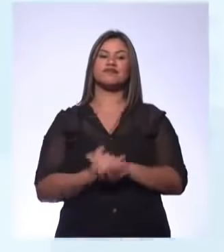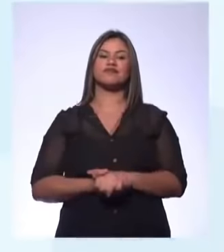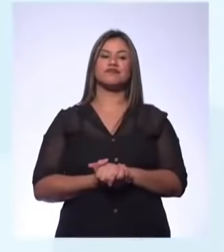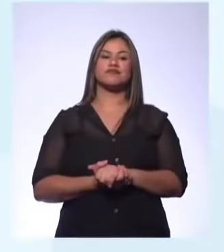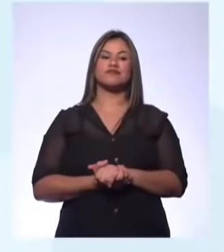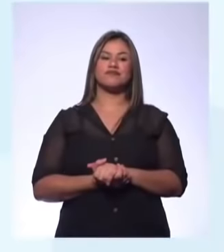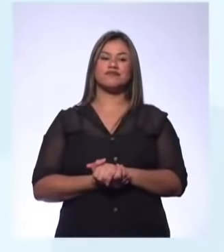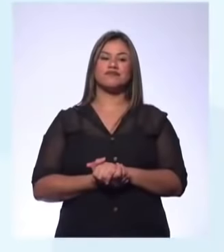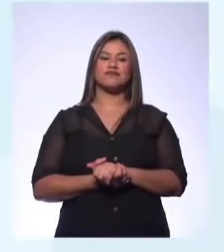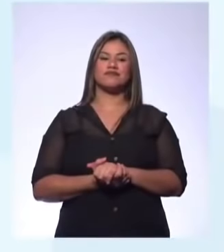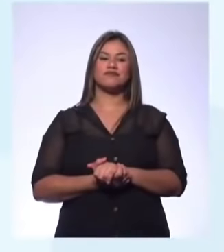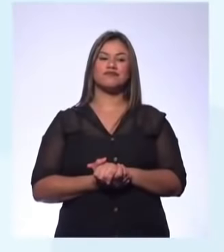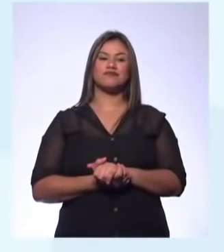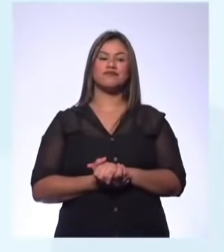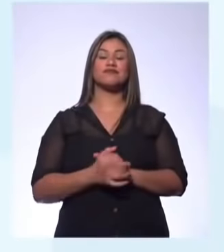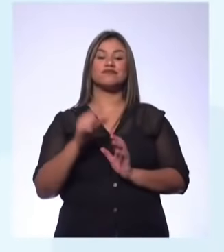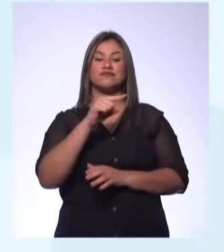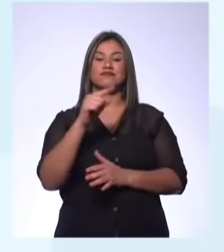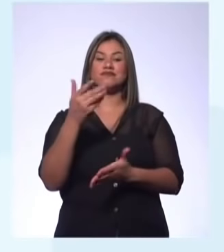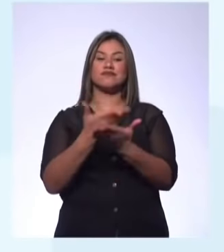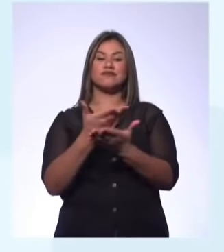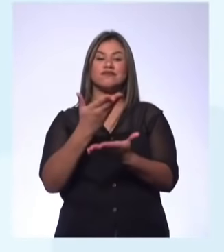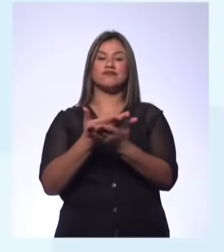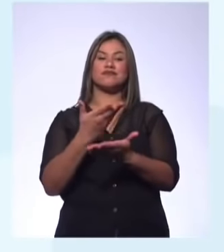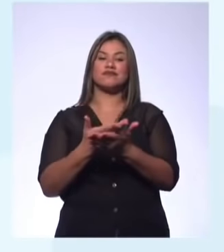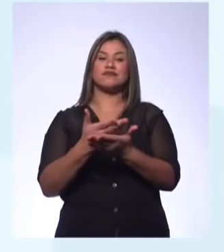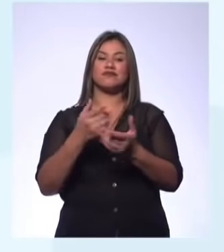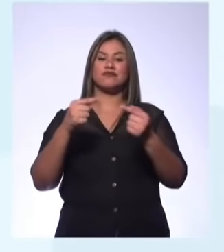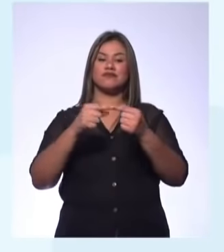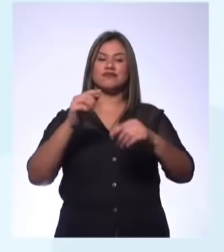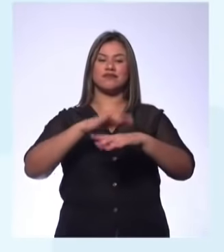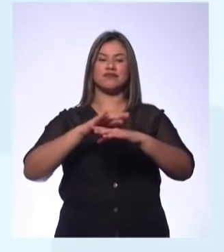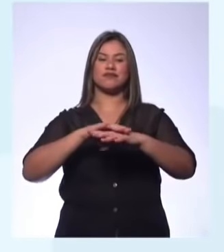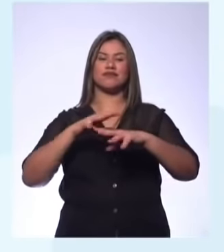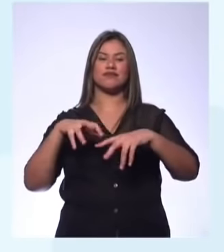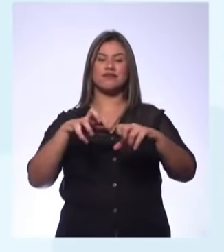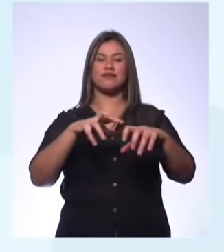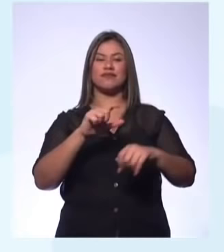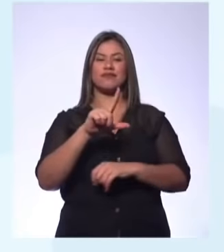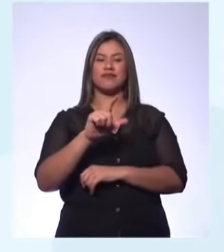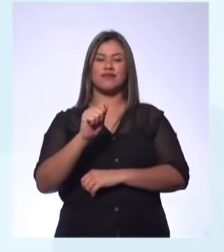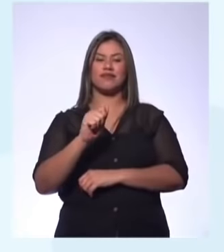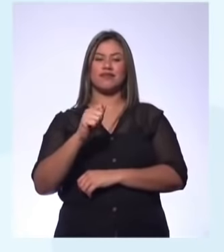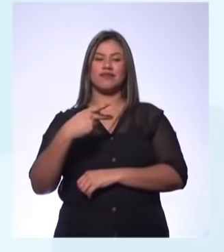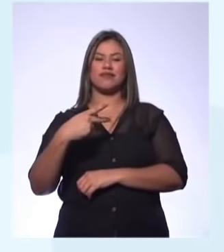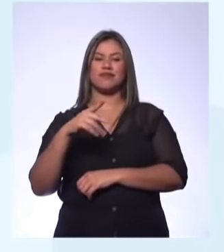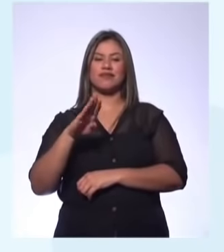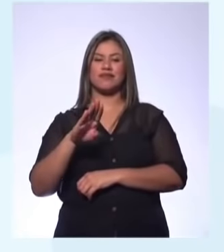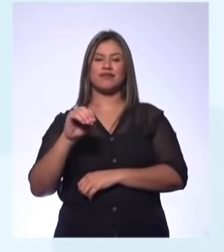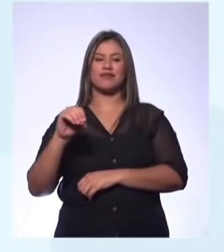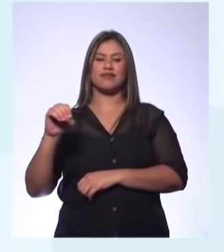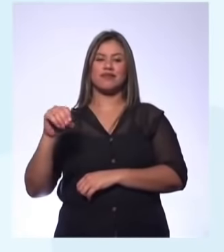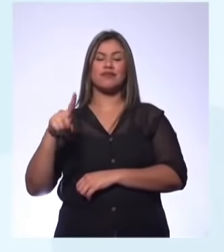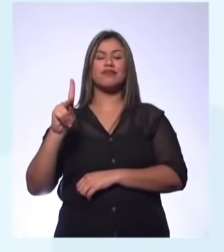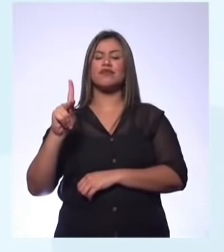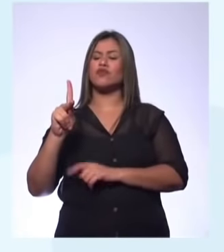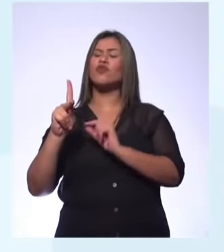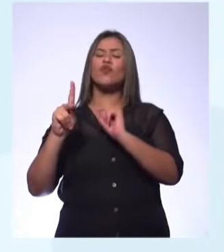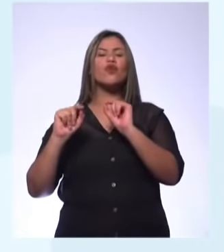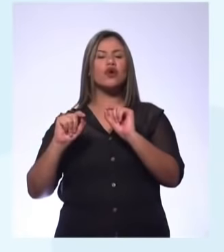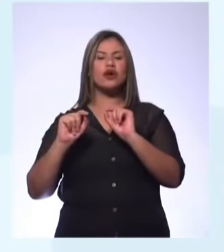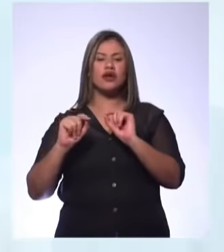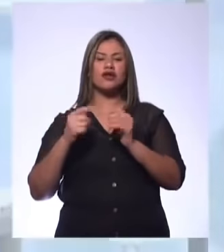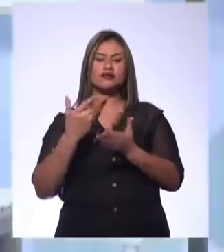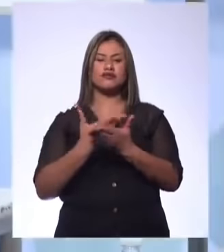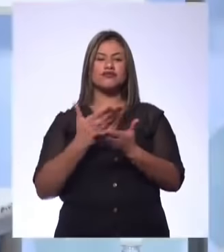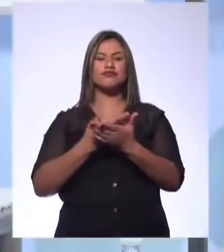forma que vocês podem estudar é uma atividade de mão na massa. Vamos construir um lapbook. Então, o lapbook é uma forma de